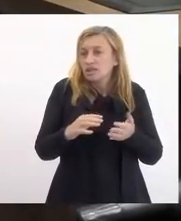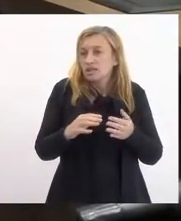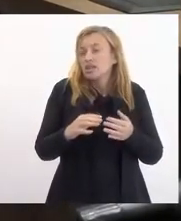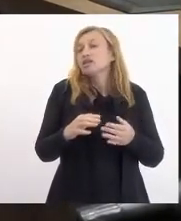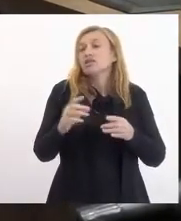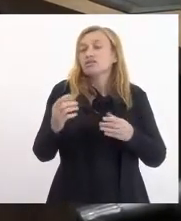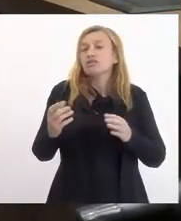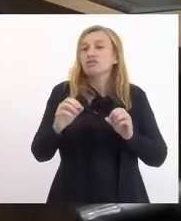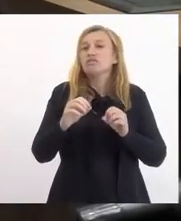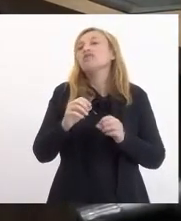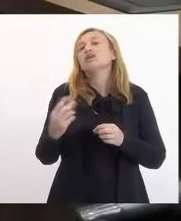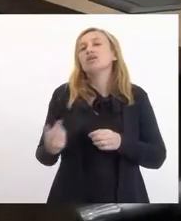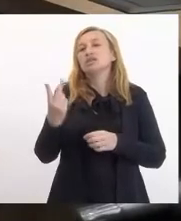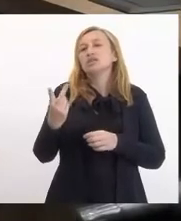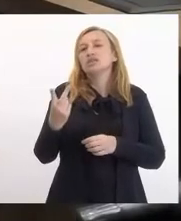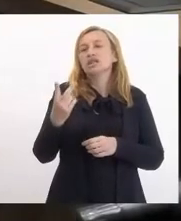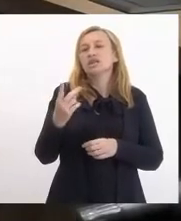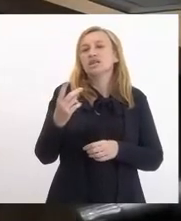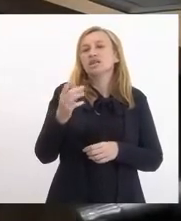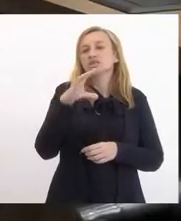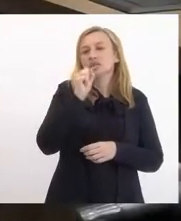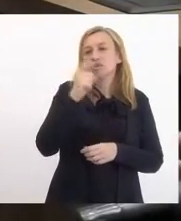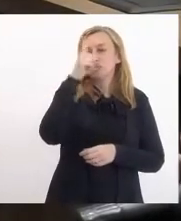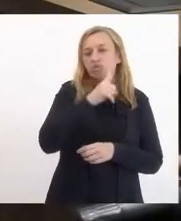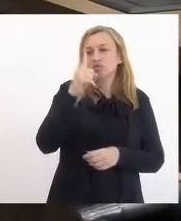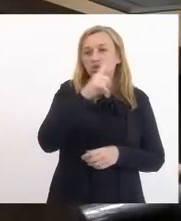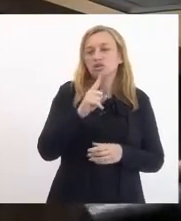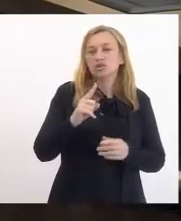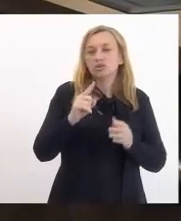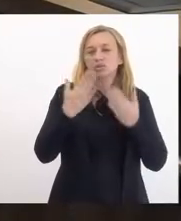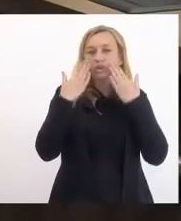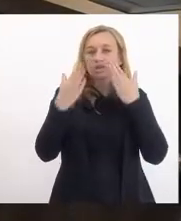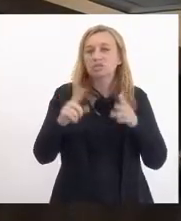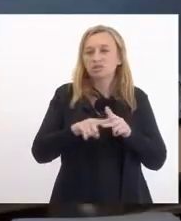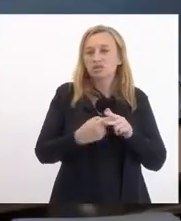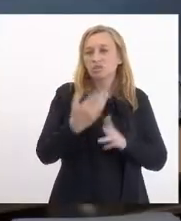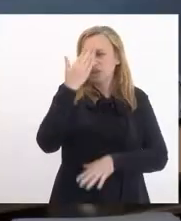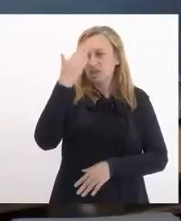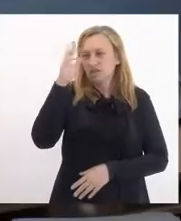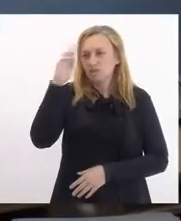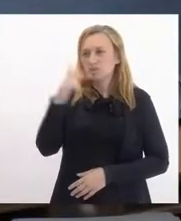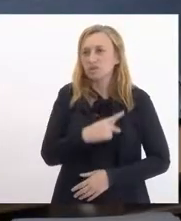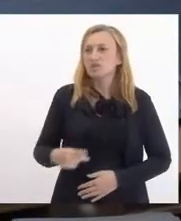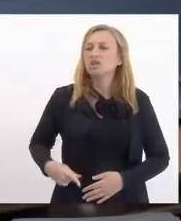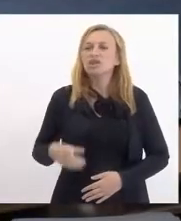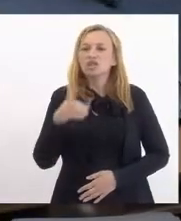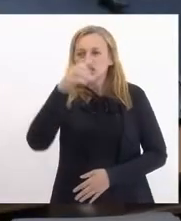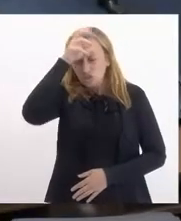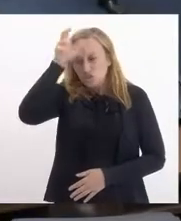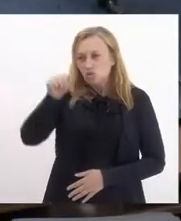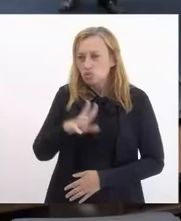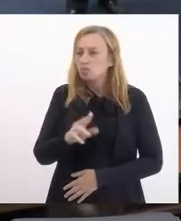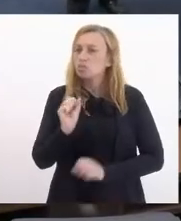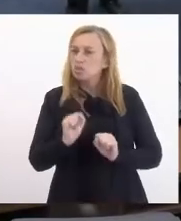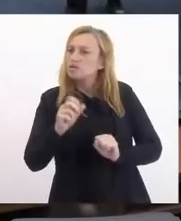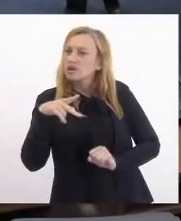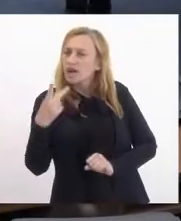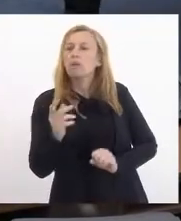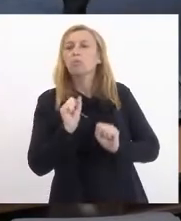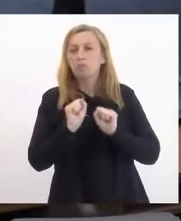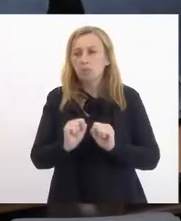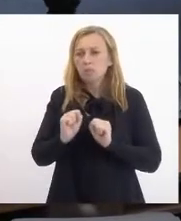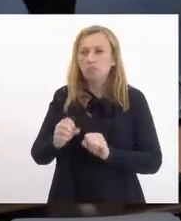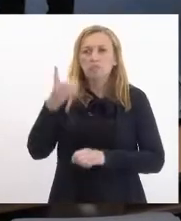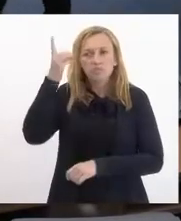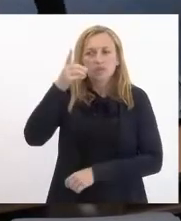eu estou justificando a apresentação dessas modificações. Obrigado, presidente. Tia Ju, por gentileza, pode ser a parte? Pois não, deputada